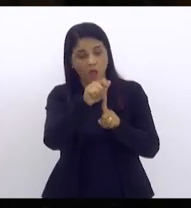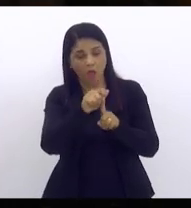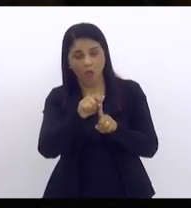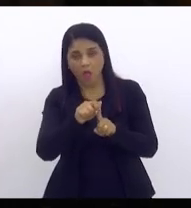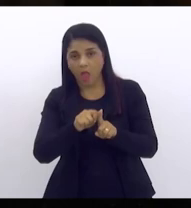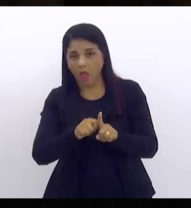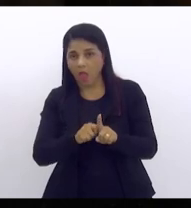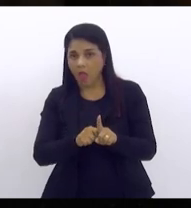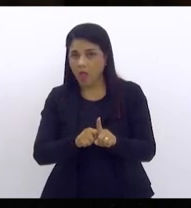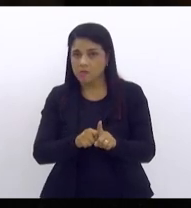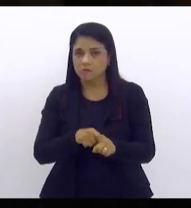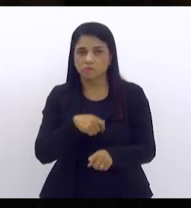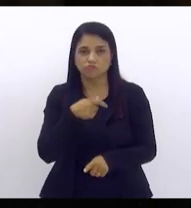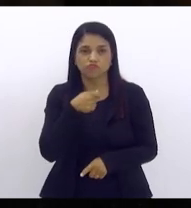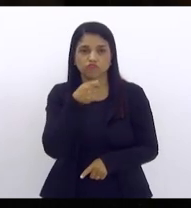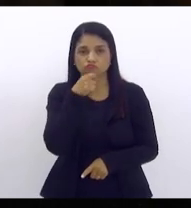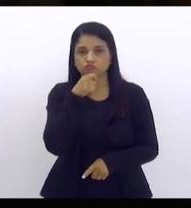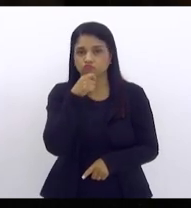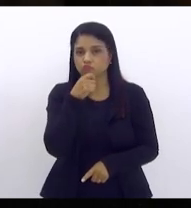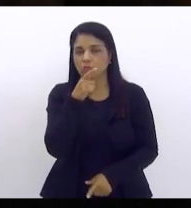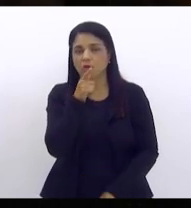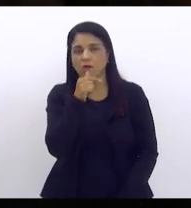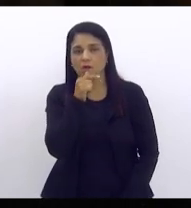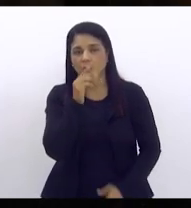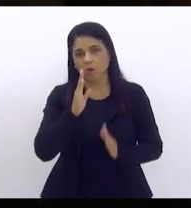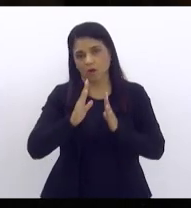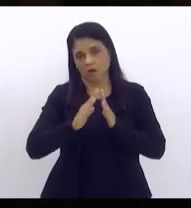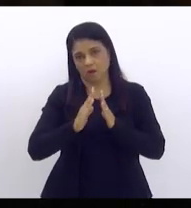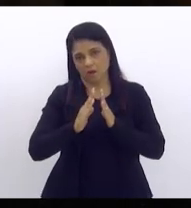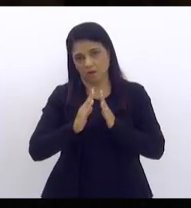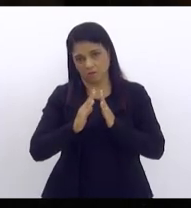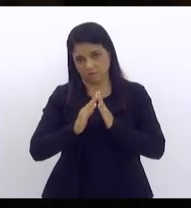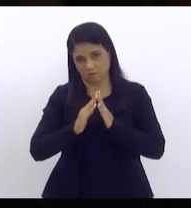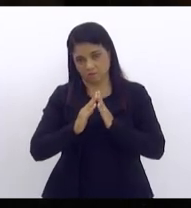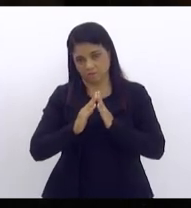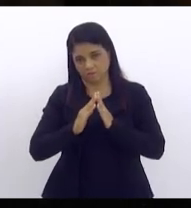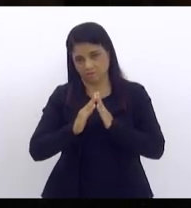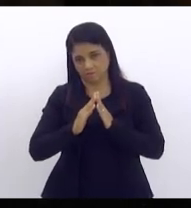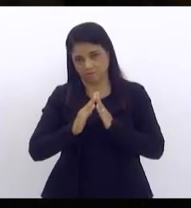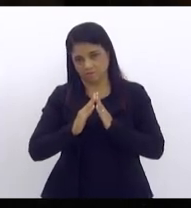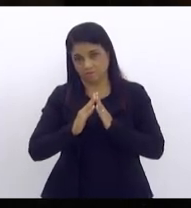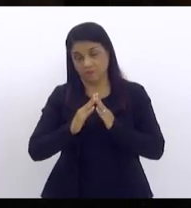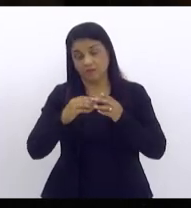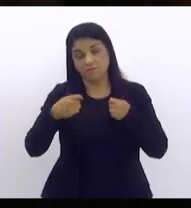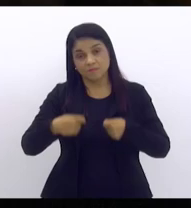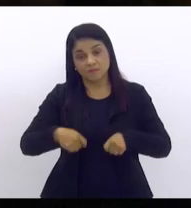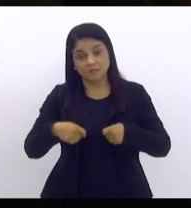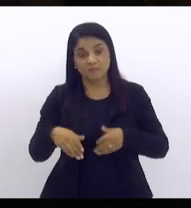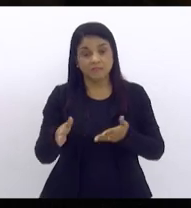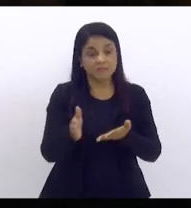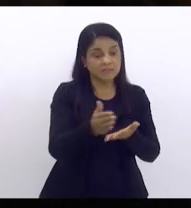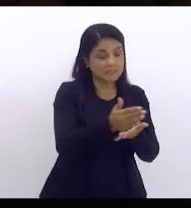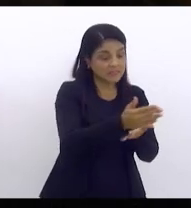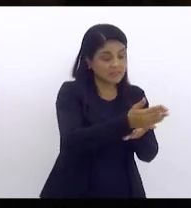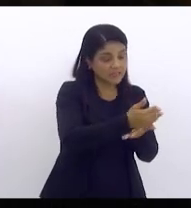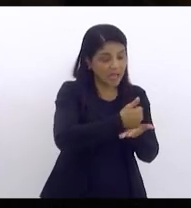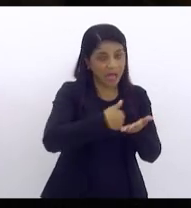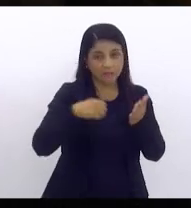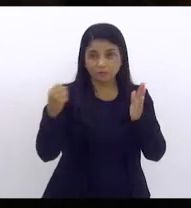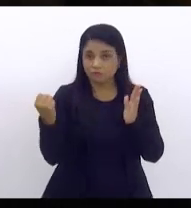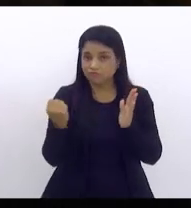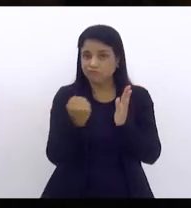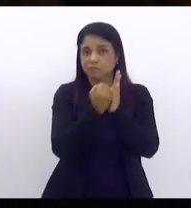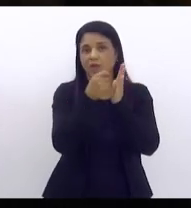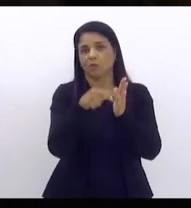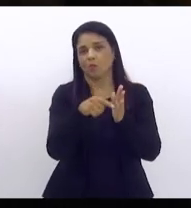sem água dentro das suas casas. Então, a gente precisa falar de dados que deveriam chocar, de